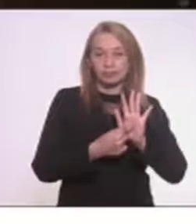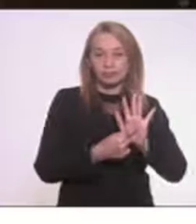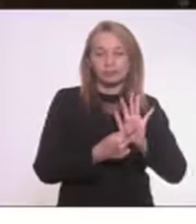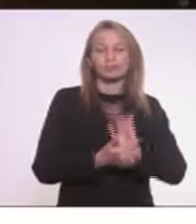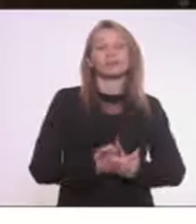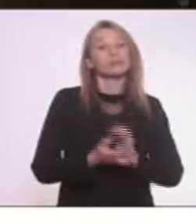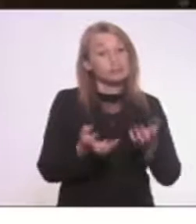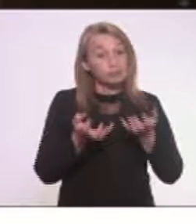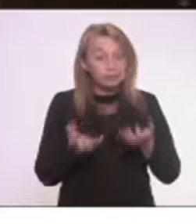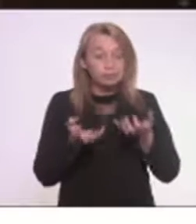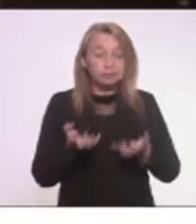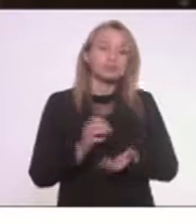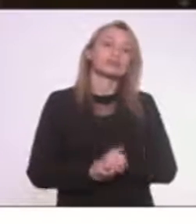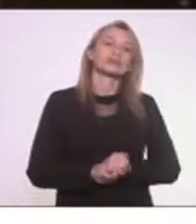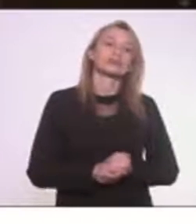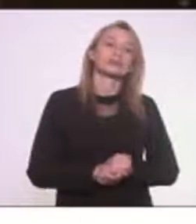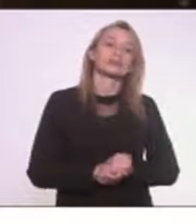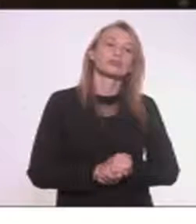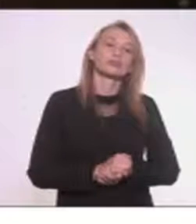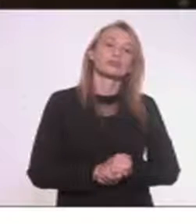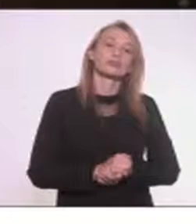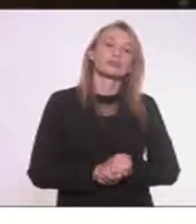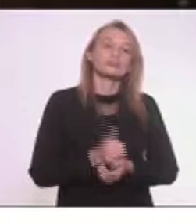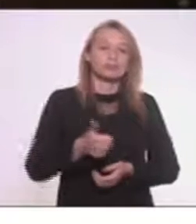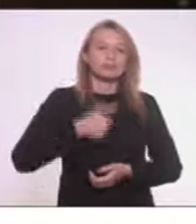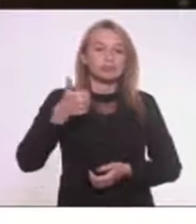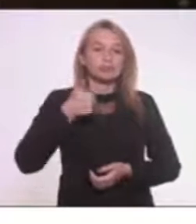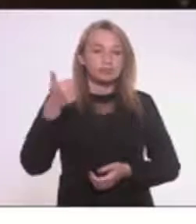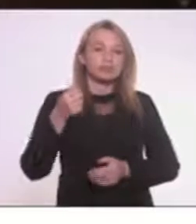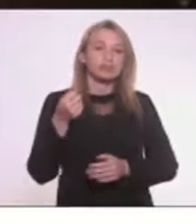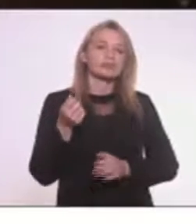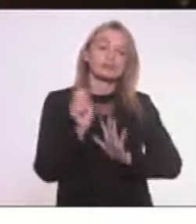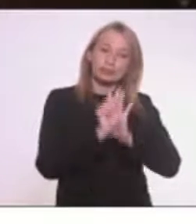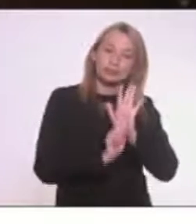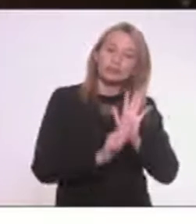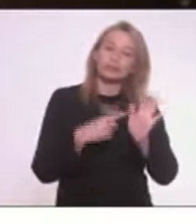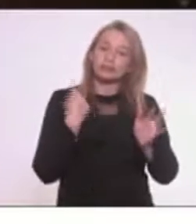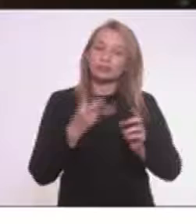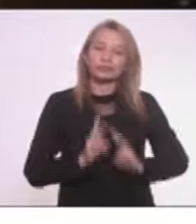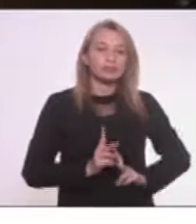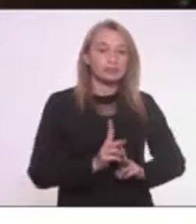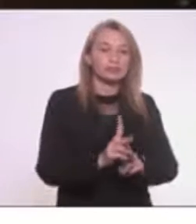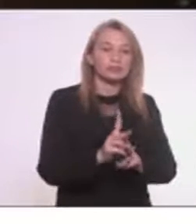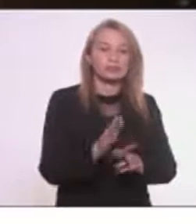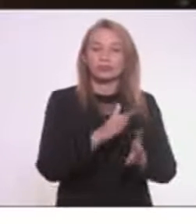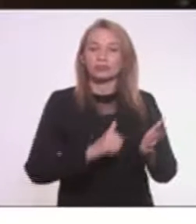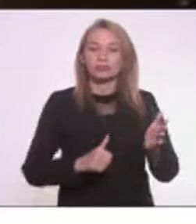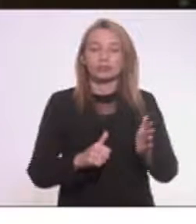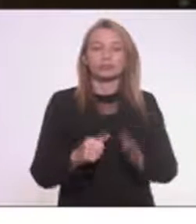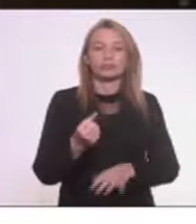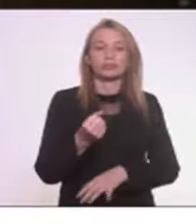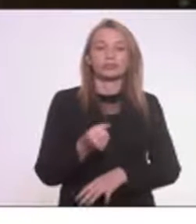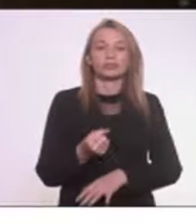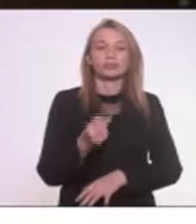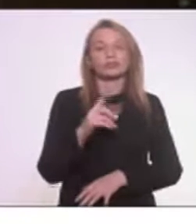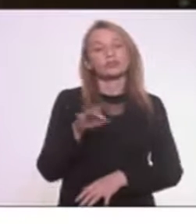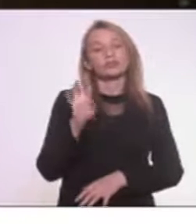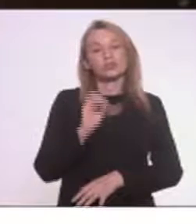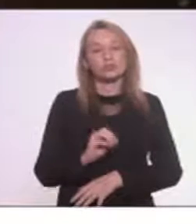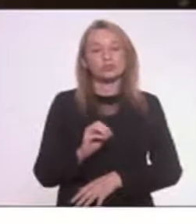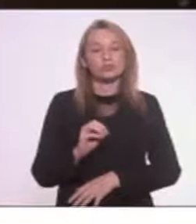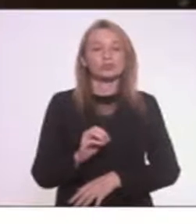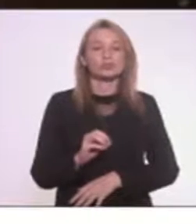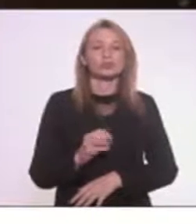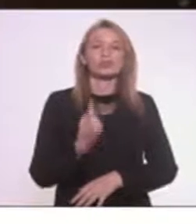que queremos buscar uma melhor redação, vamos continuar tentando derrubar o quórum com o objetivo de,